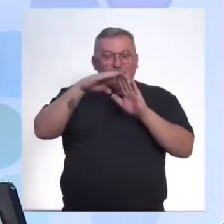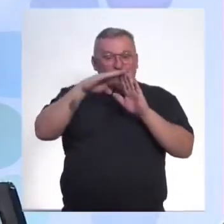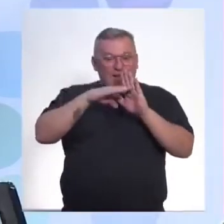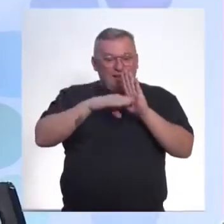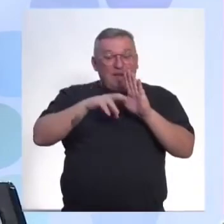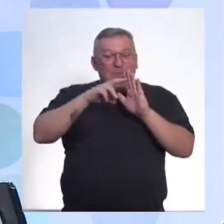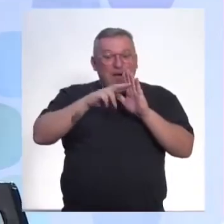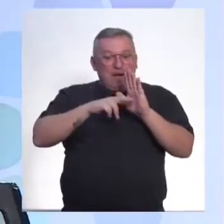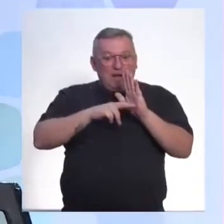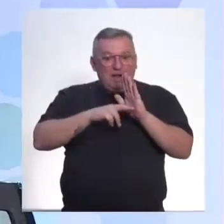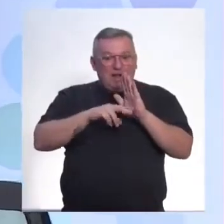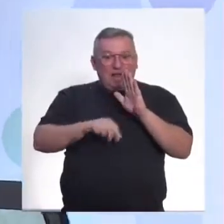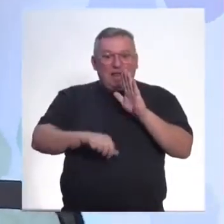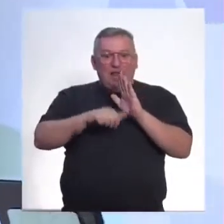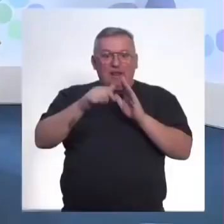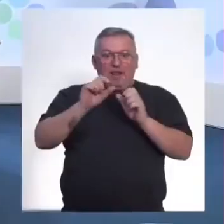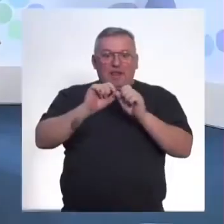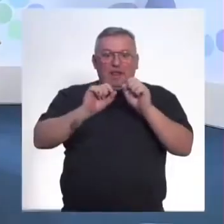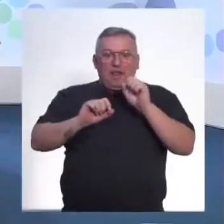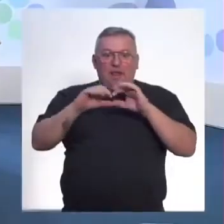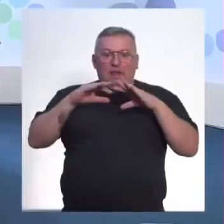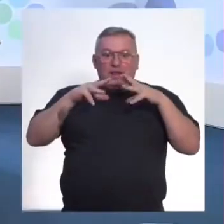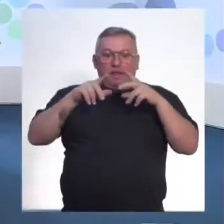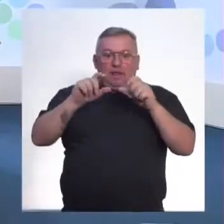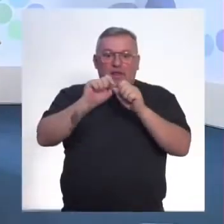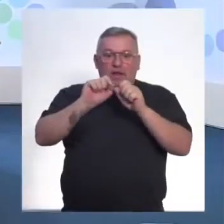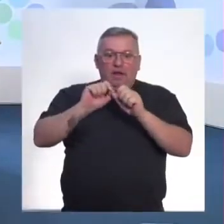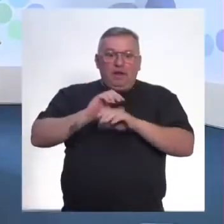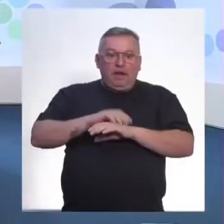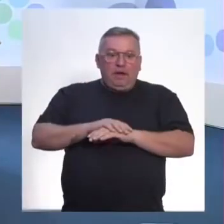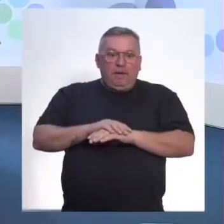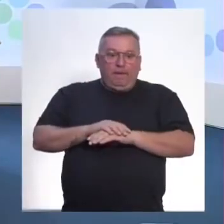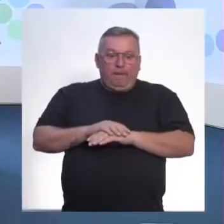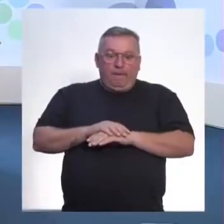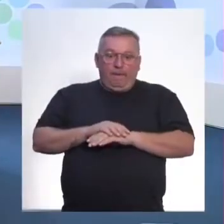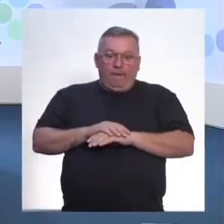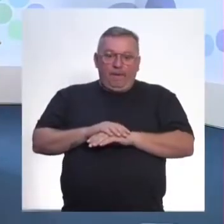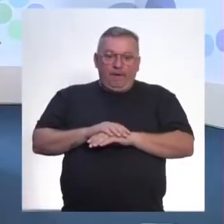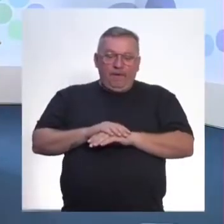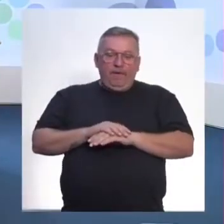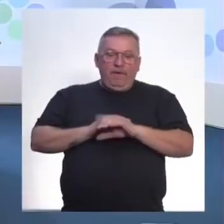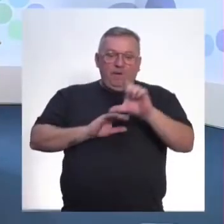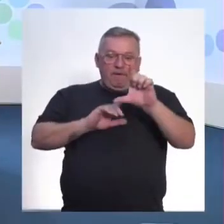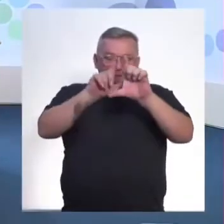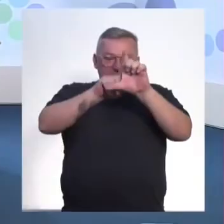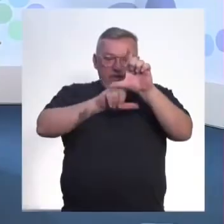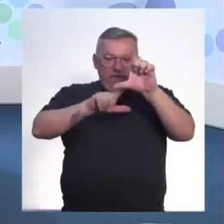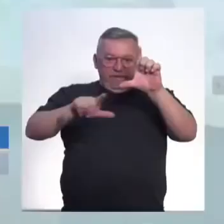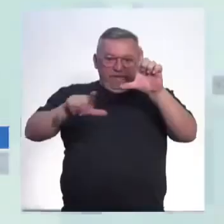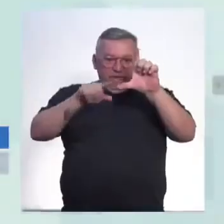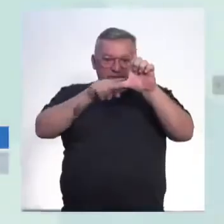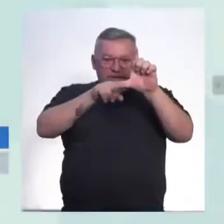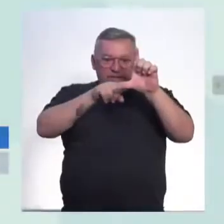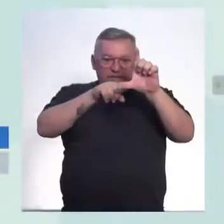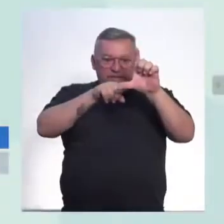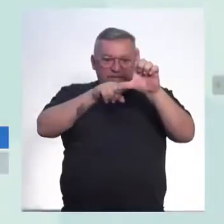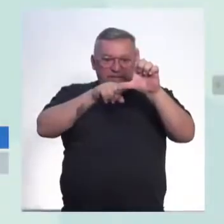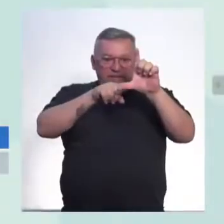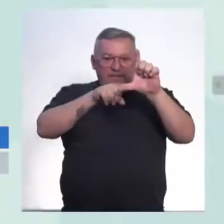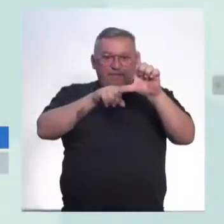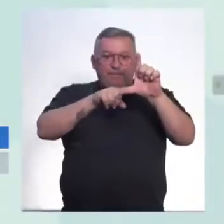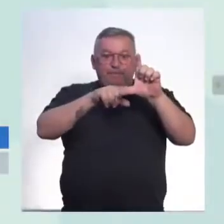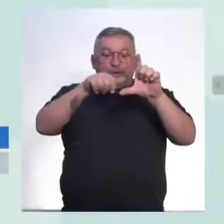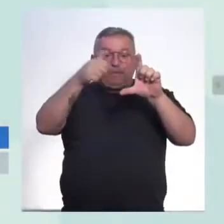tem uma regra. Que regra é essa? Olha, toda vez que você tiver um ponto posicionado aqui no plano, Bernardo, você vai